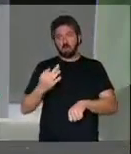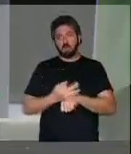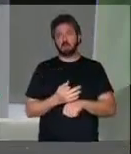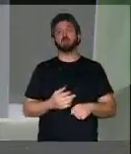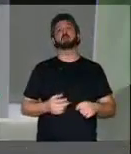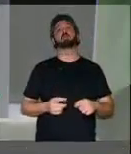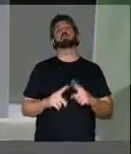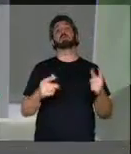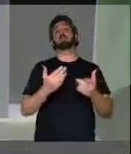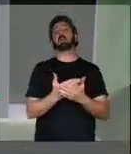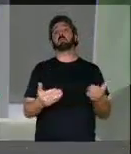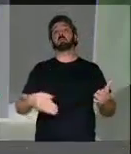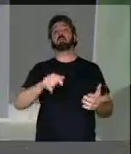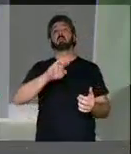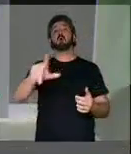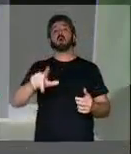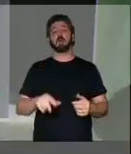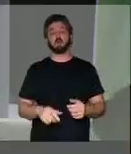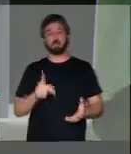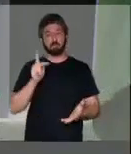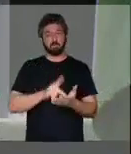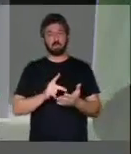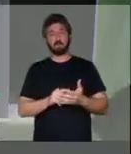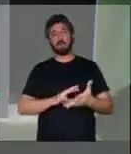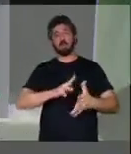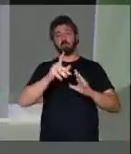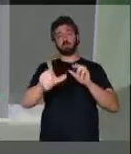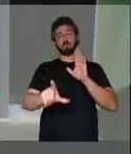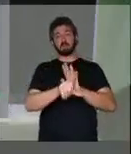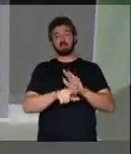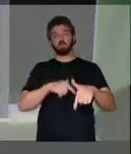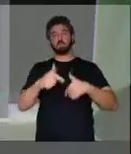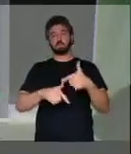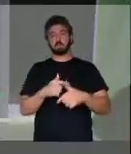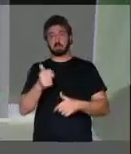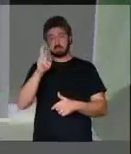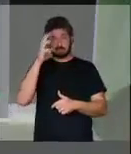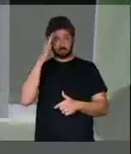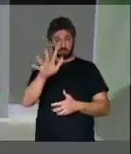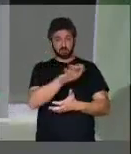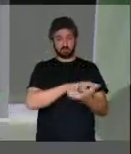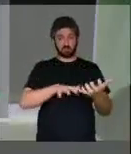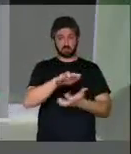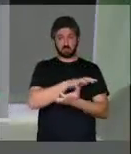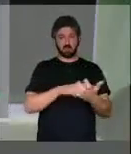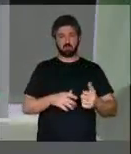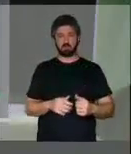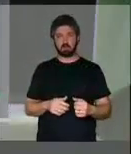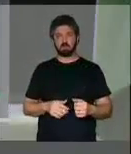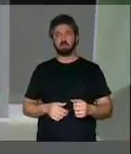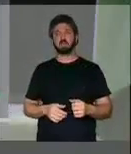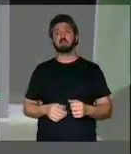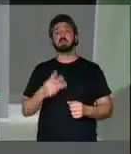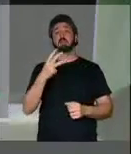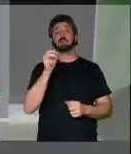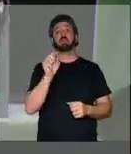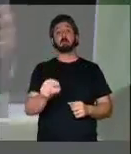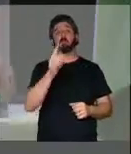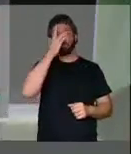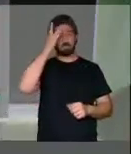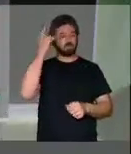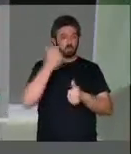estão desmoralizando na prática essa reforma trabalhista, com 15 dias de greve e mais de 30 mil